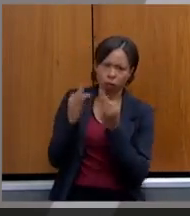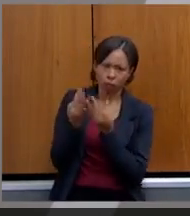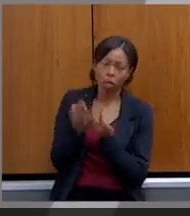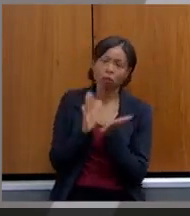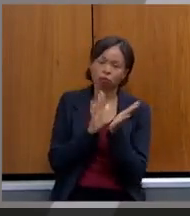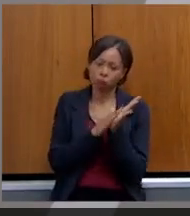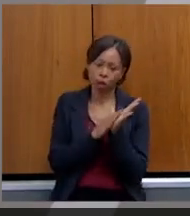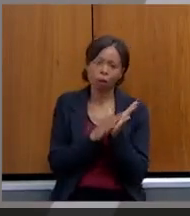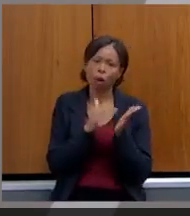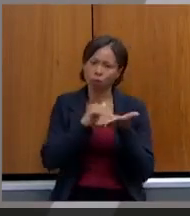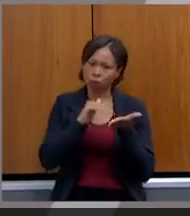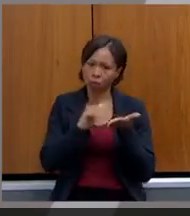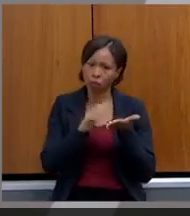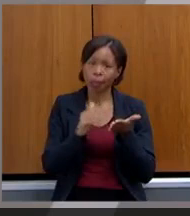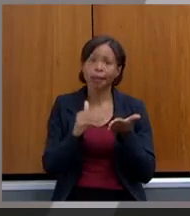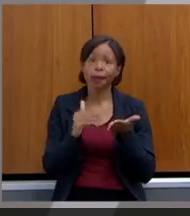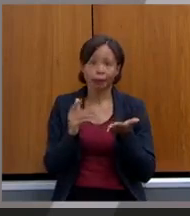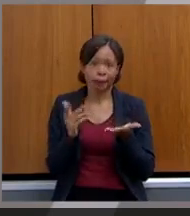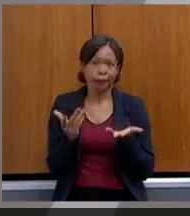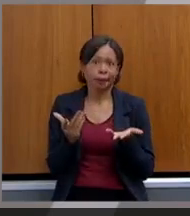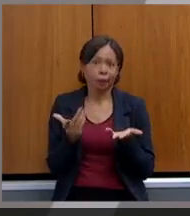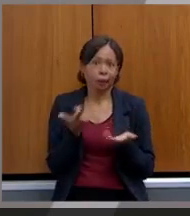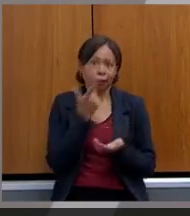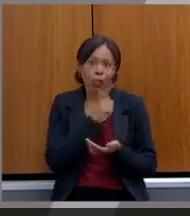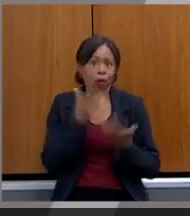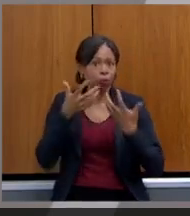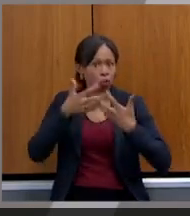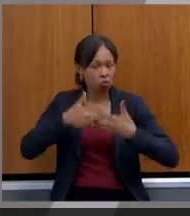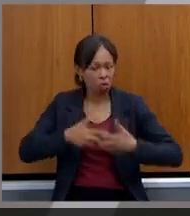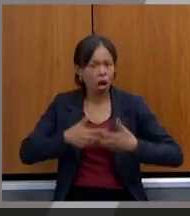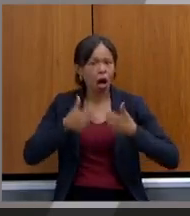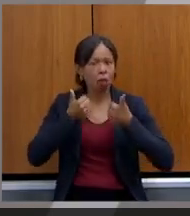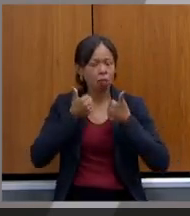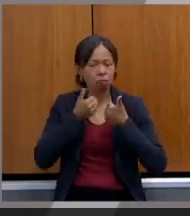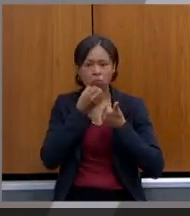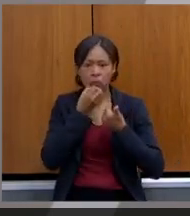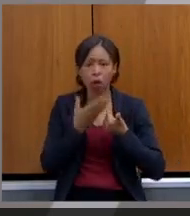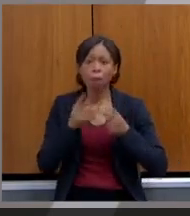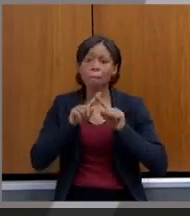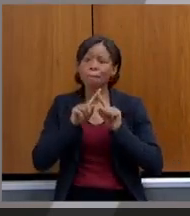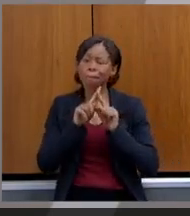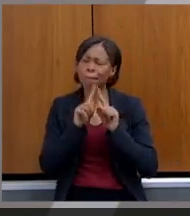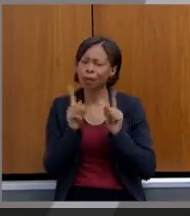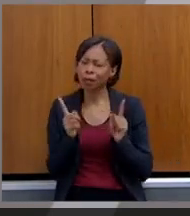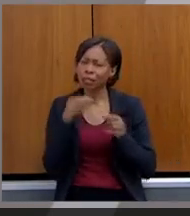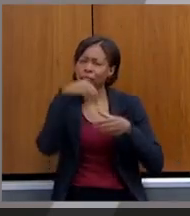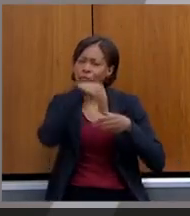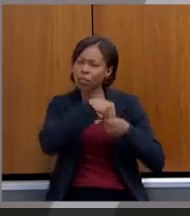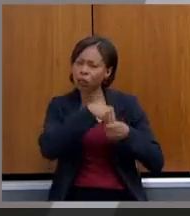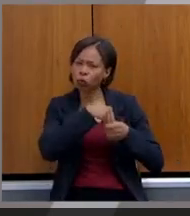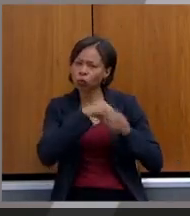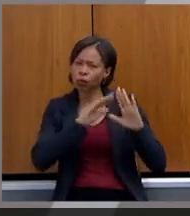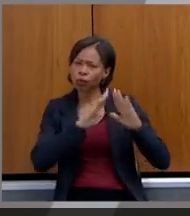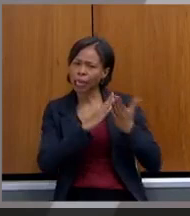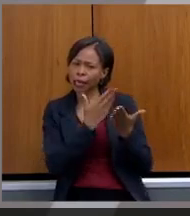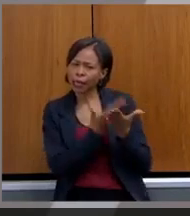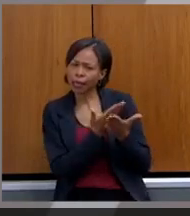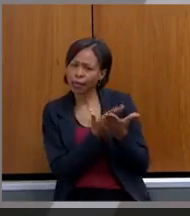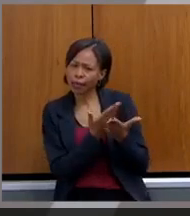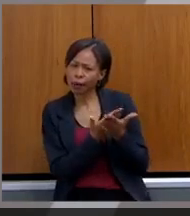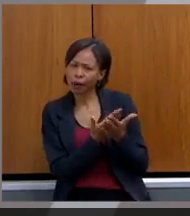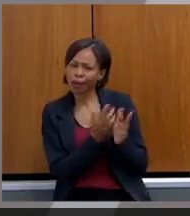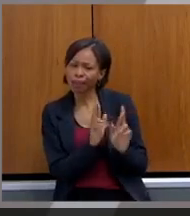Parabéns achava difícil logística e funcionou tá funcionando mas não sabemos que dentro da sala de aula